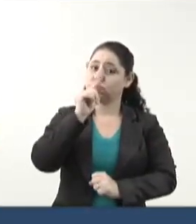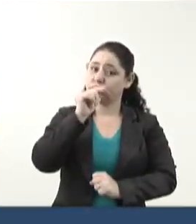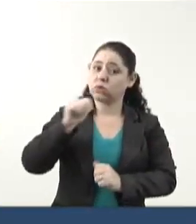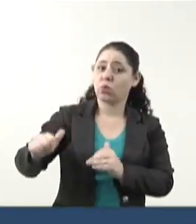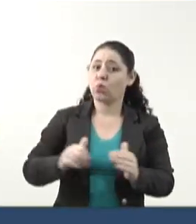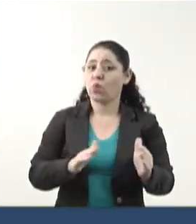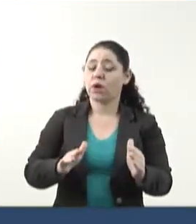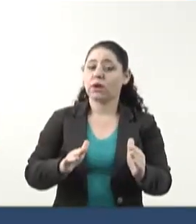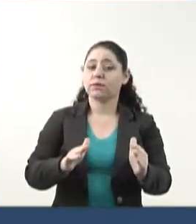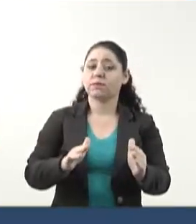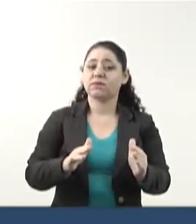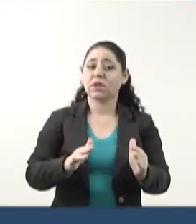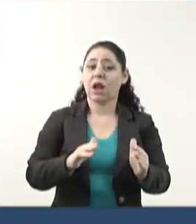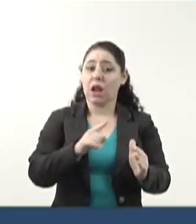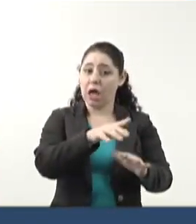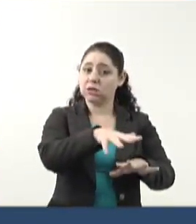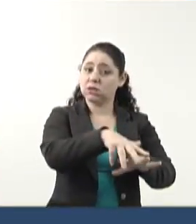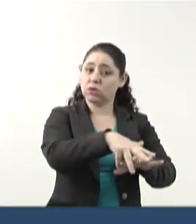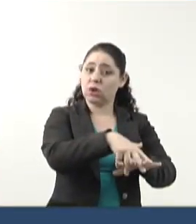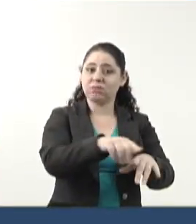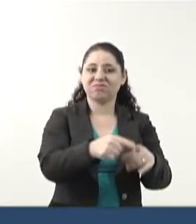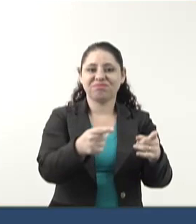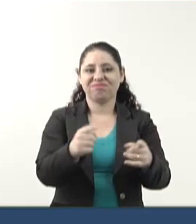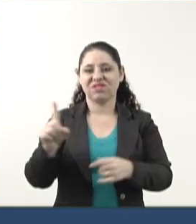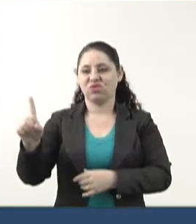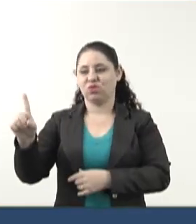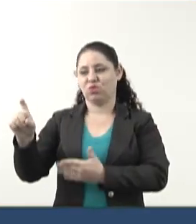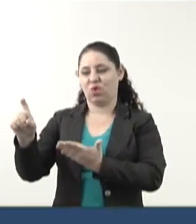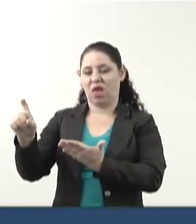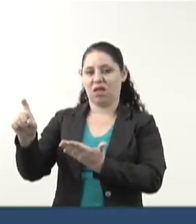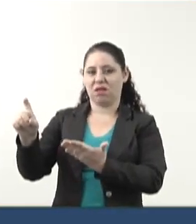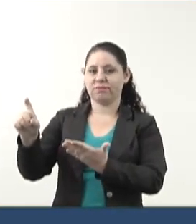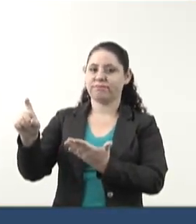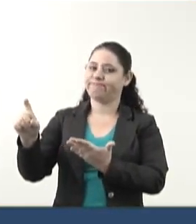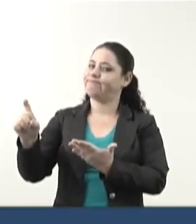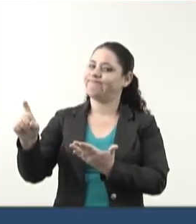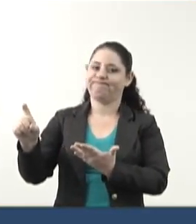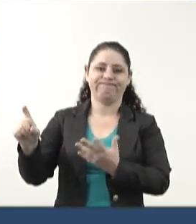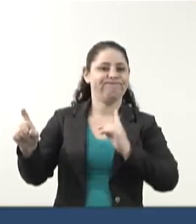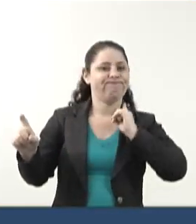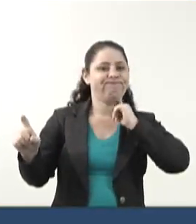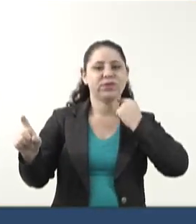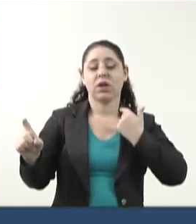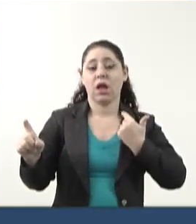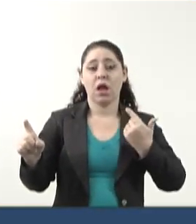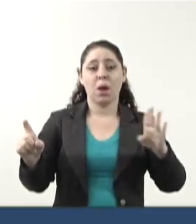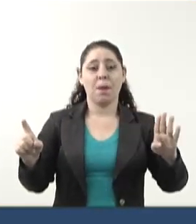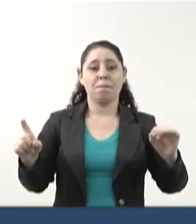nas reservas indígenas de Sidrolândia. Mas a Taikuê, a